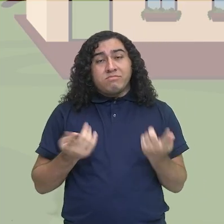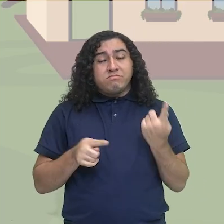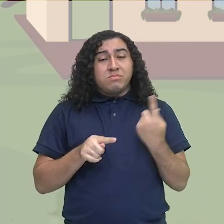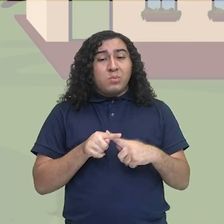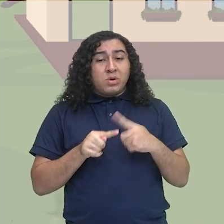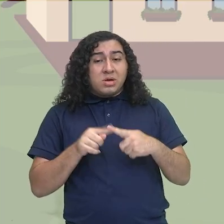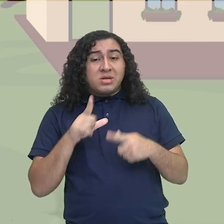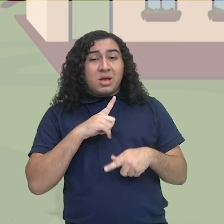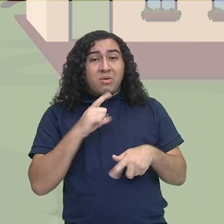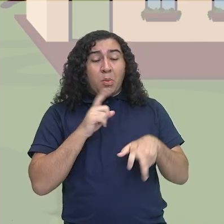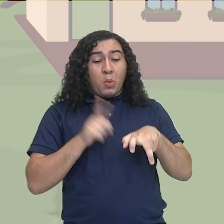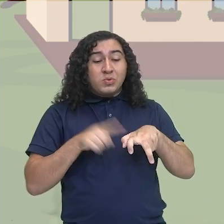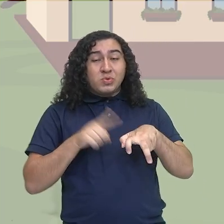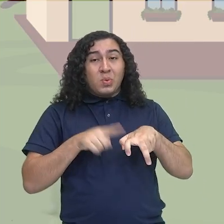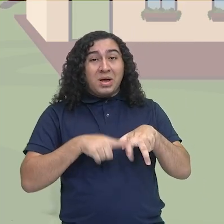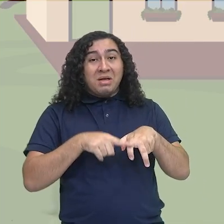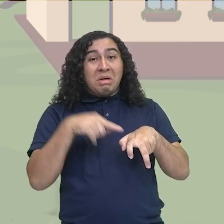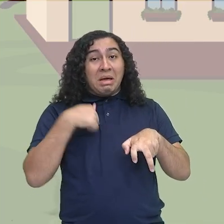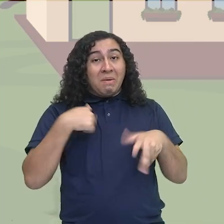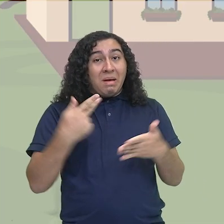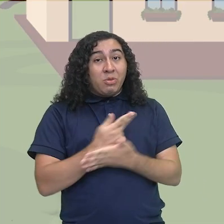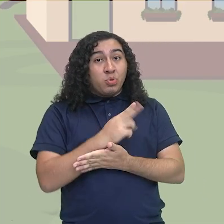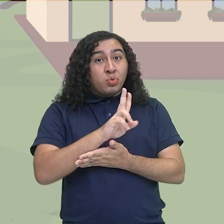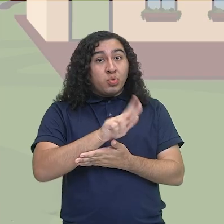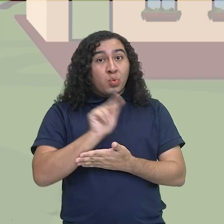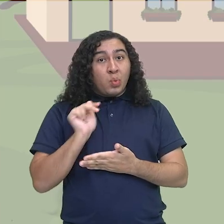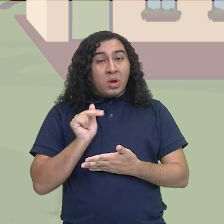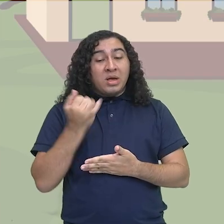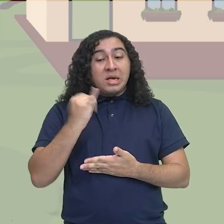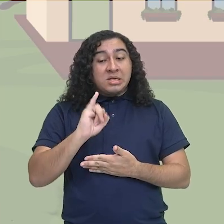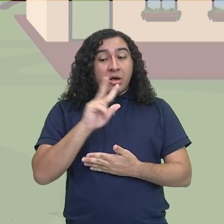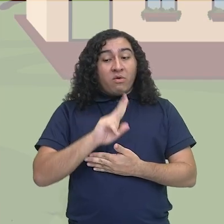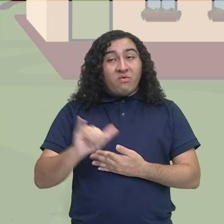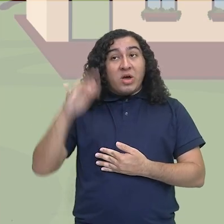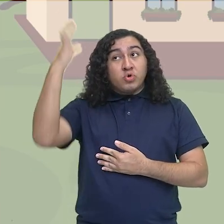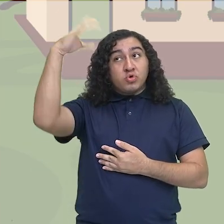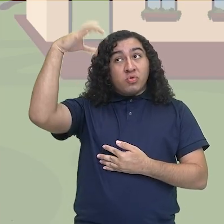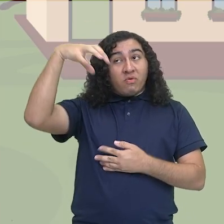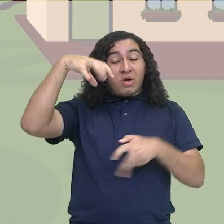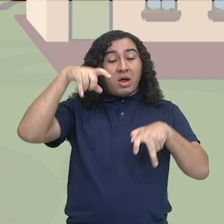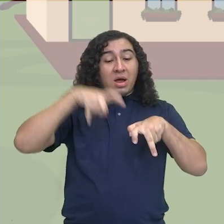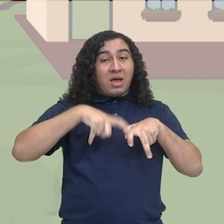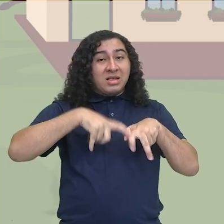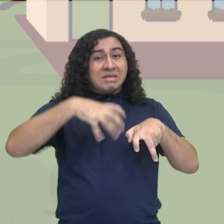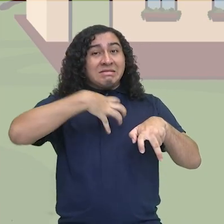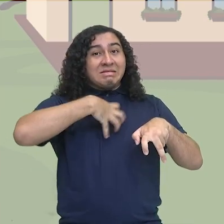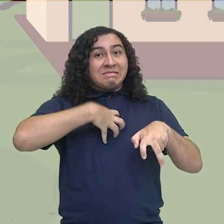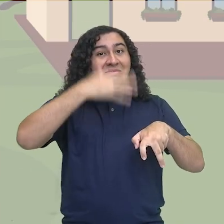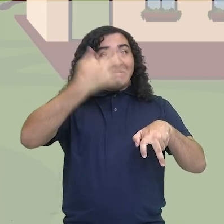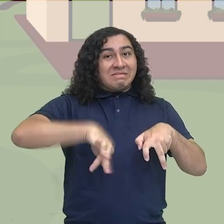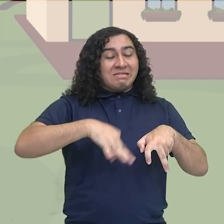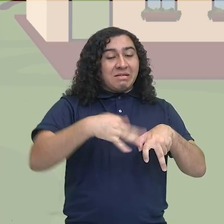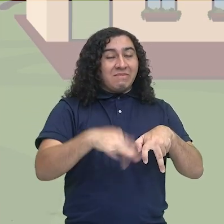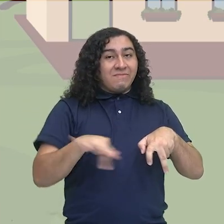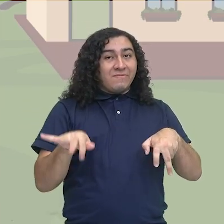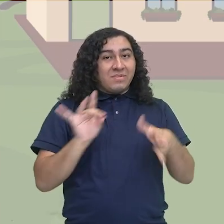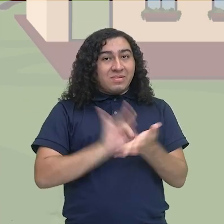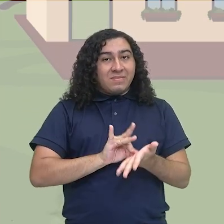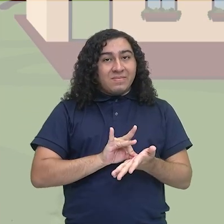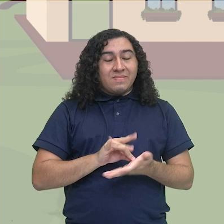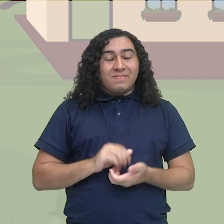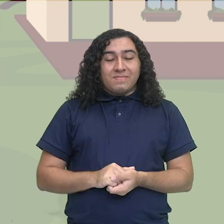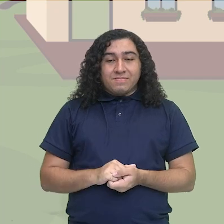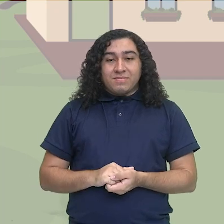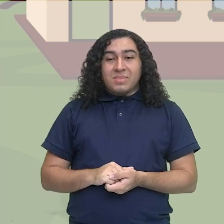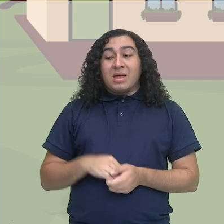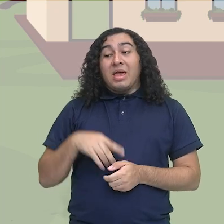tem um joelho aqui que não me deixa errar nunca. Sempre que ele começa a doer, é chuva na certa.